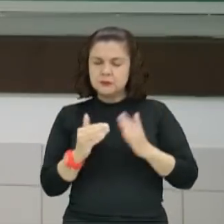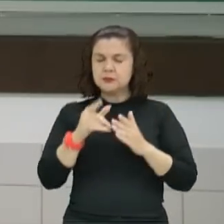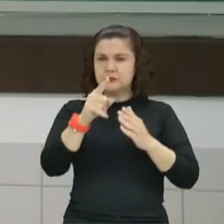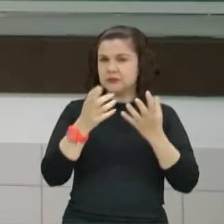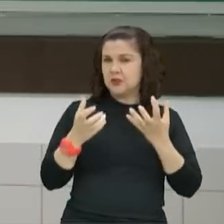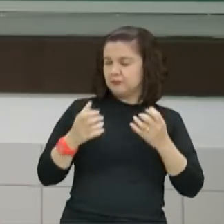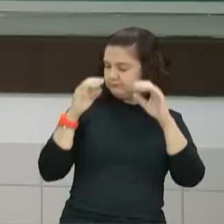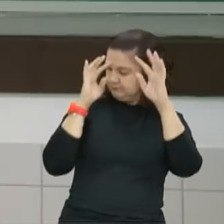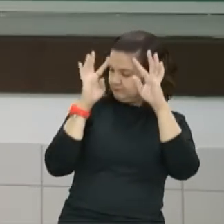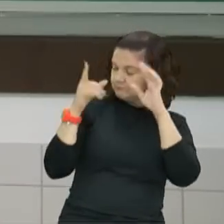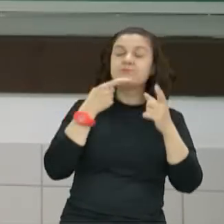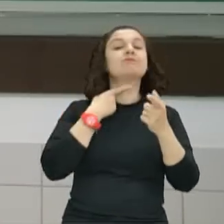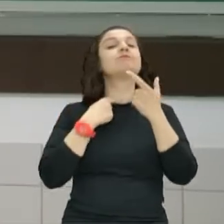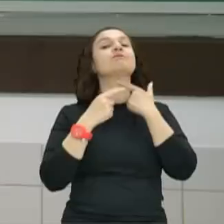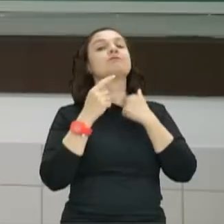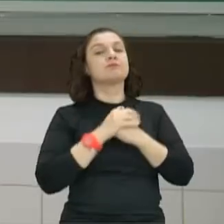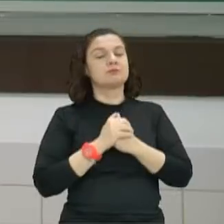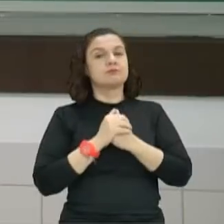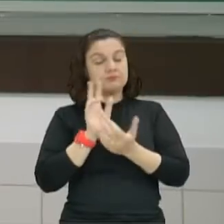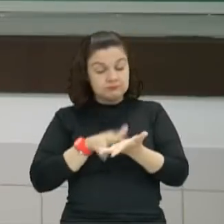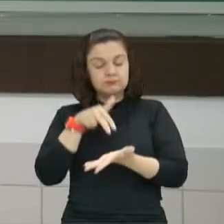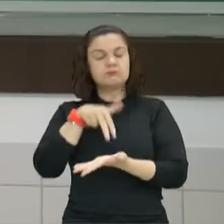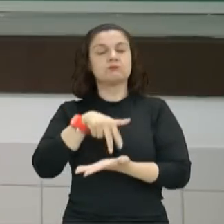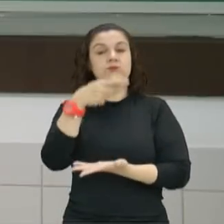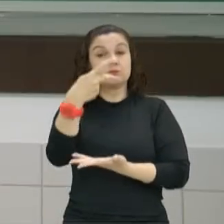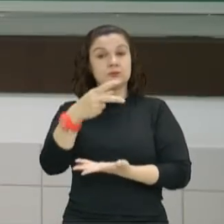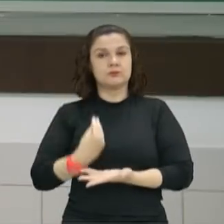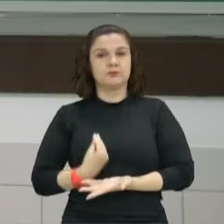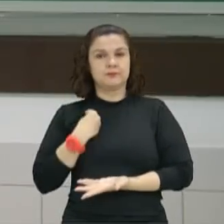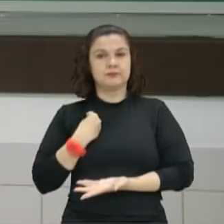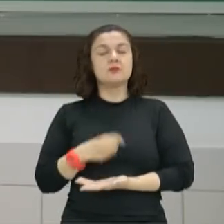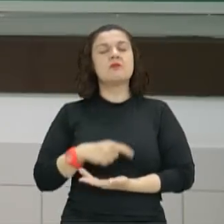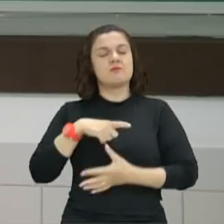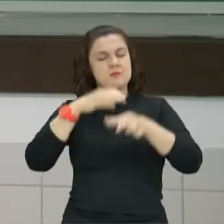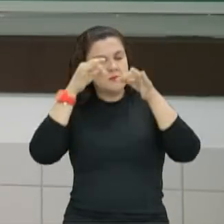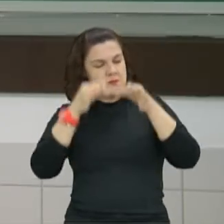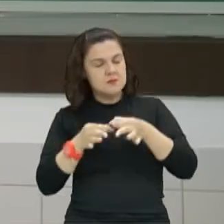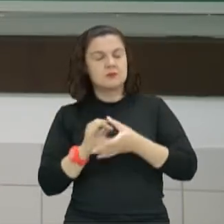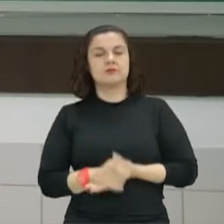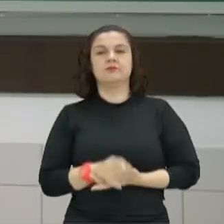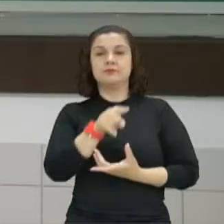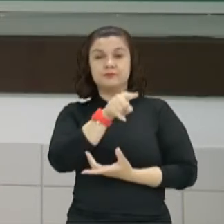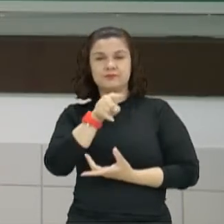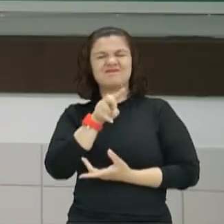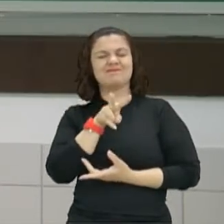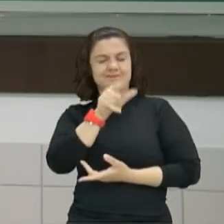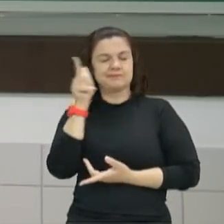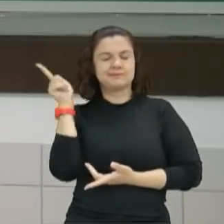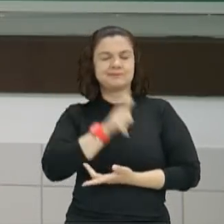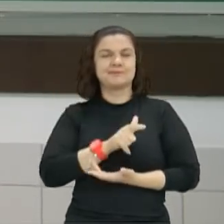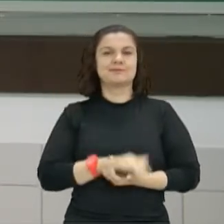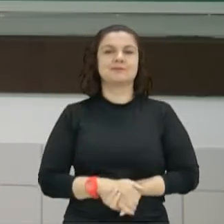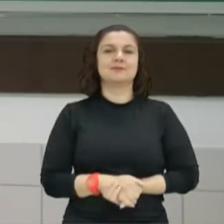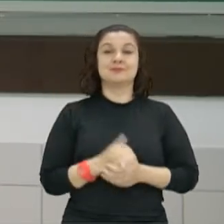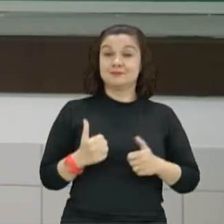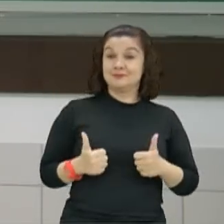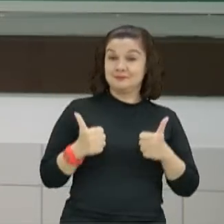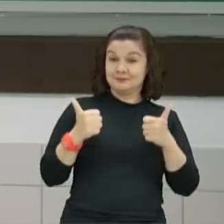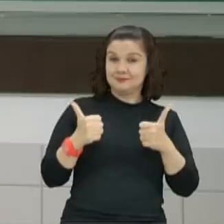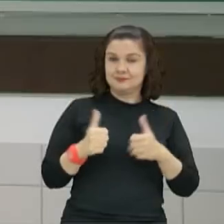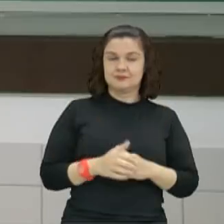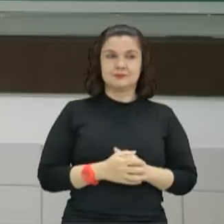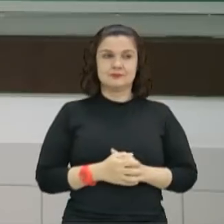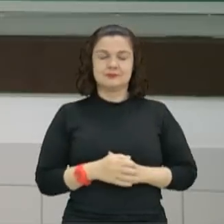você sonha, tudo que você deseja, determine sobre a tua vida. E eu tenho certeza que você vai conseguir. Tá certo?